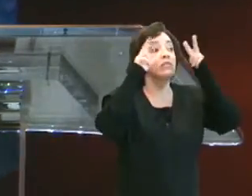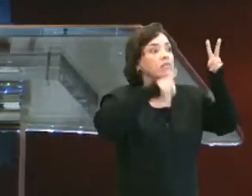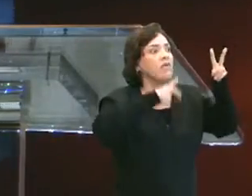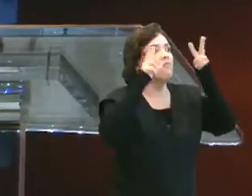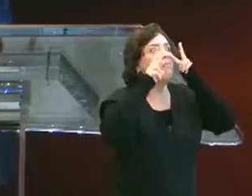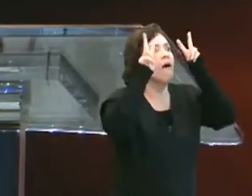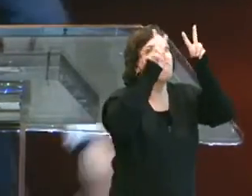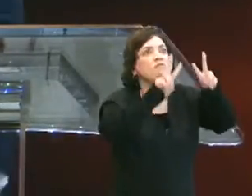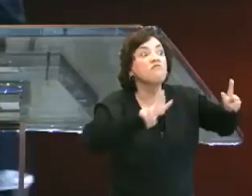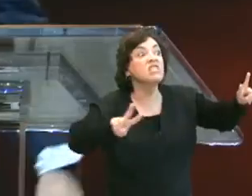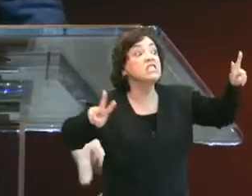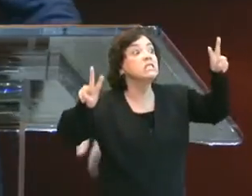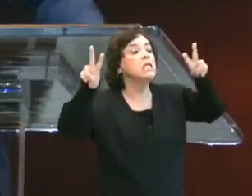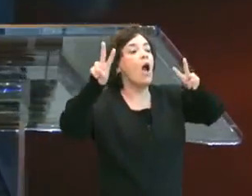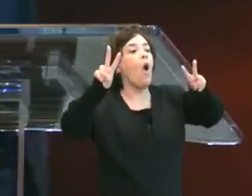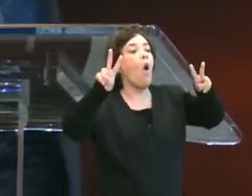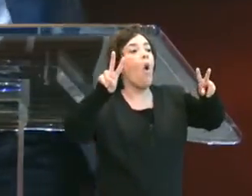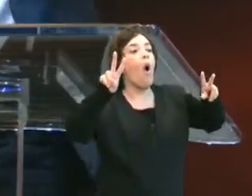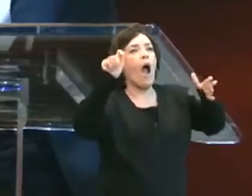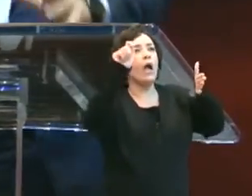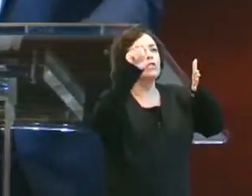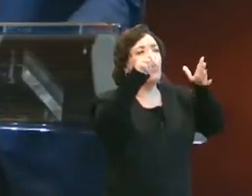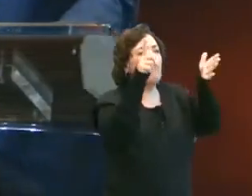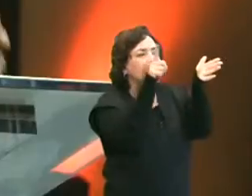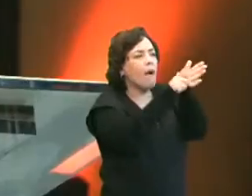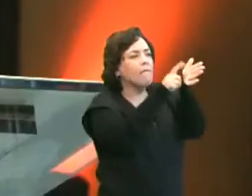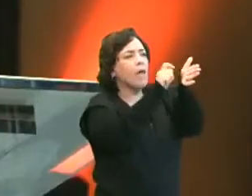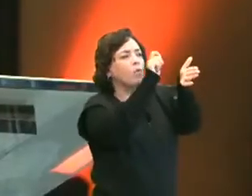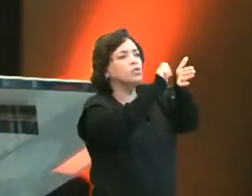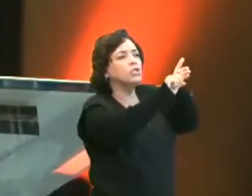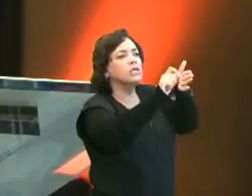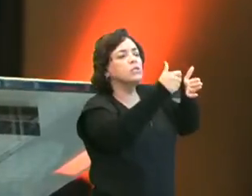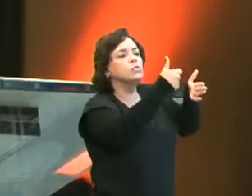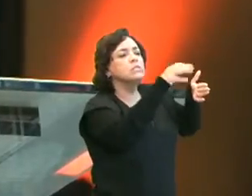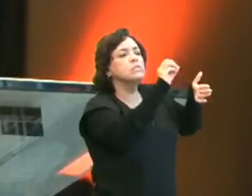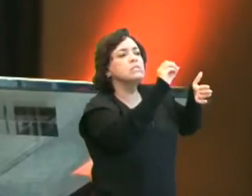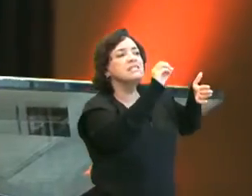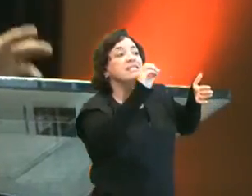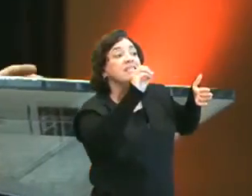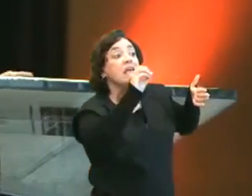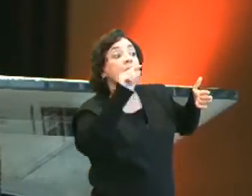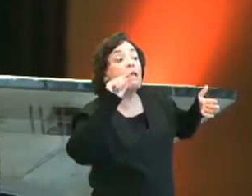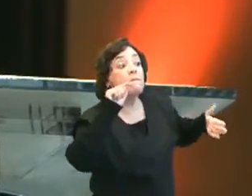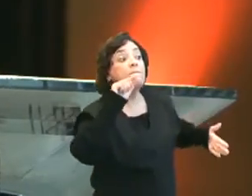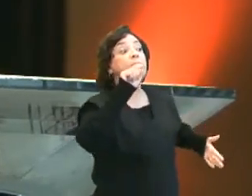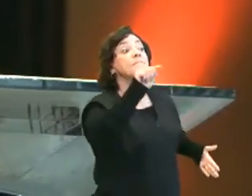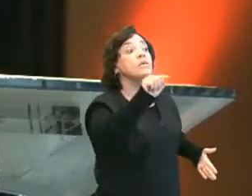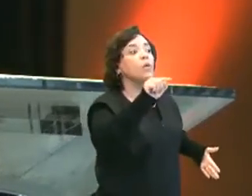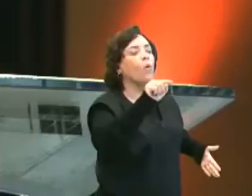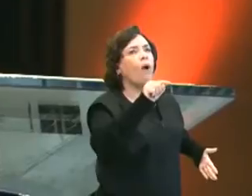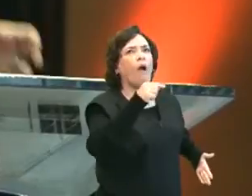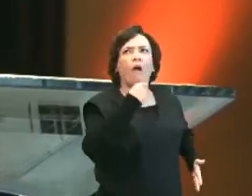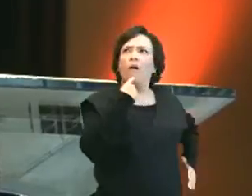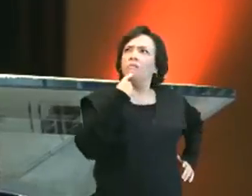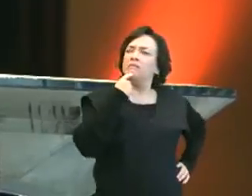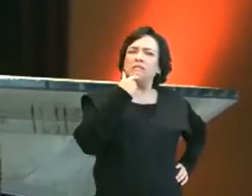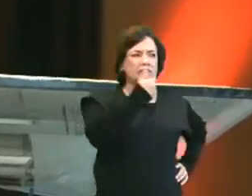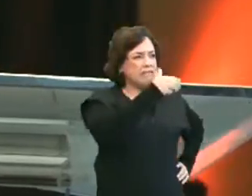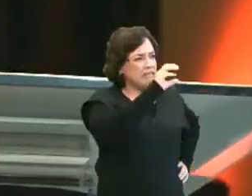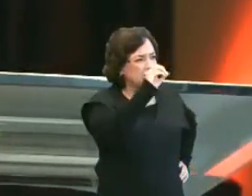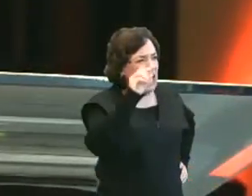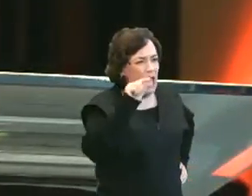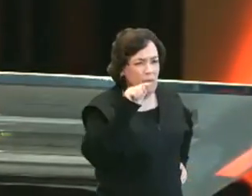escrito 100.000. Aquele homem então entende que um despertamento espiritual vai acontecer. Ele era